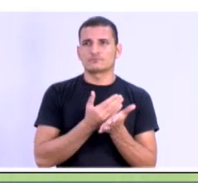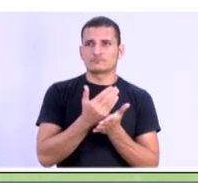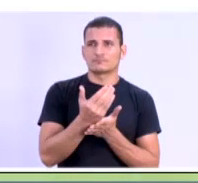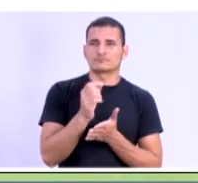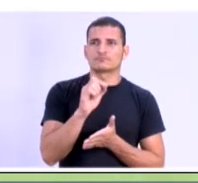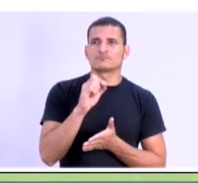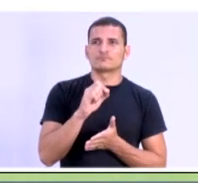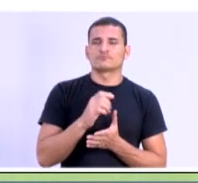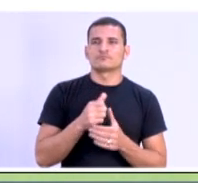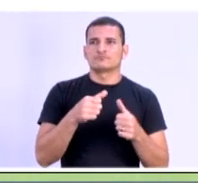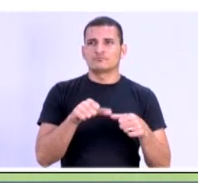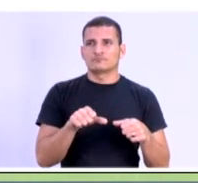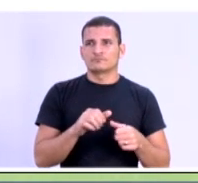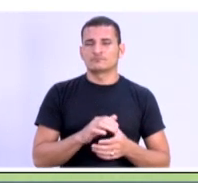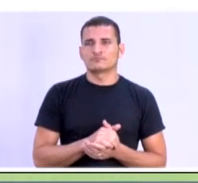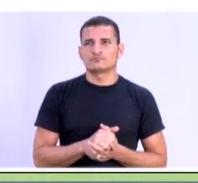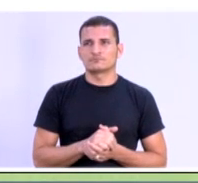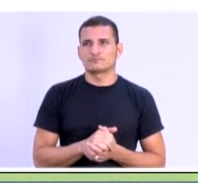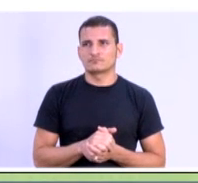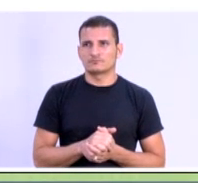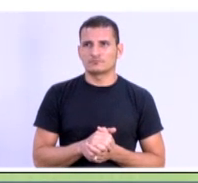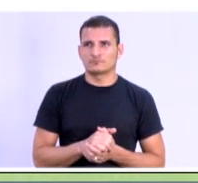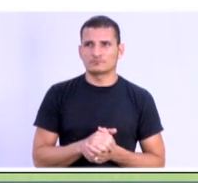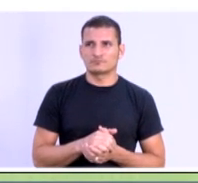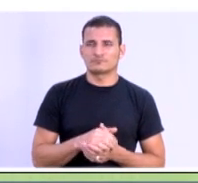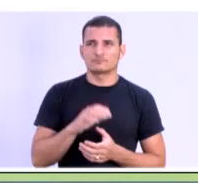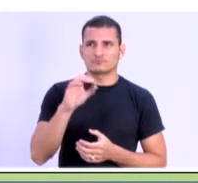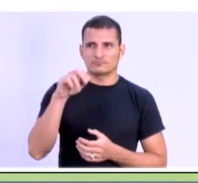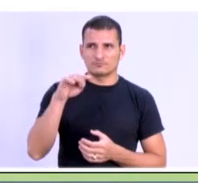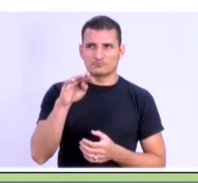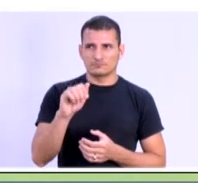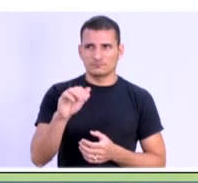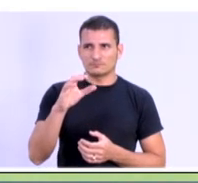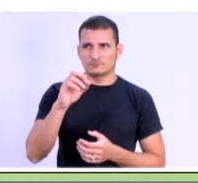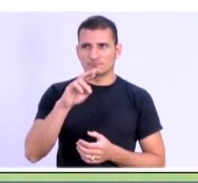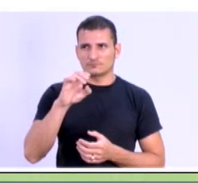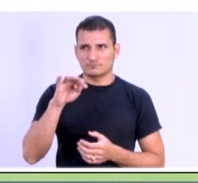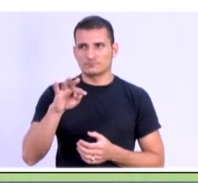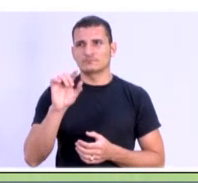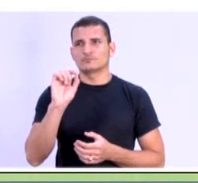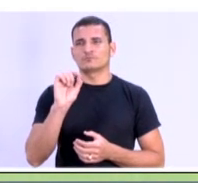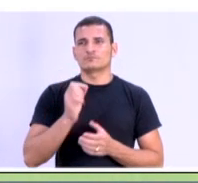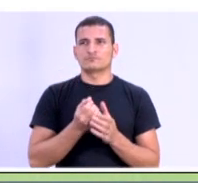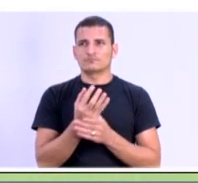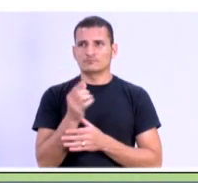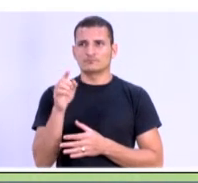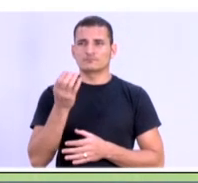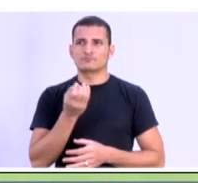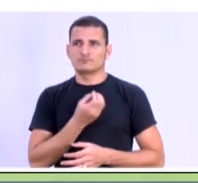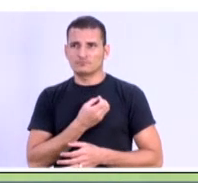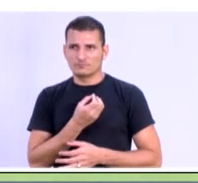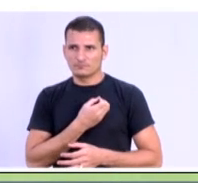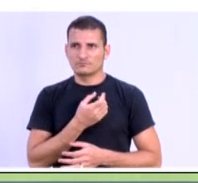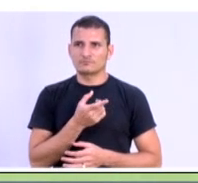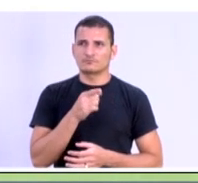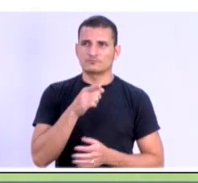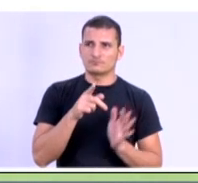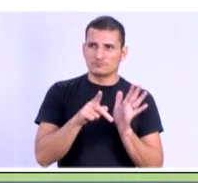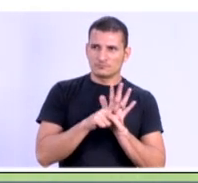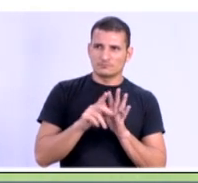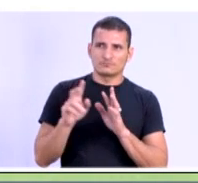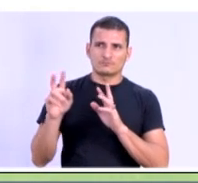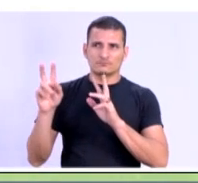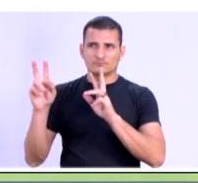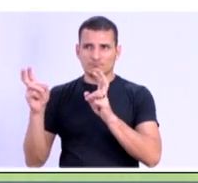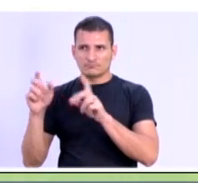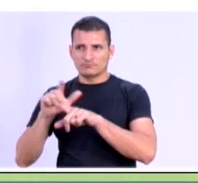estado inicial dele? Quando o objeto conta corrente é criado, o número dele é 0, o titular dele é vazio e o saldo é